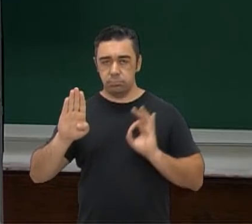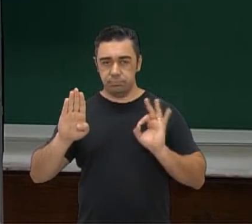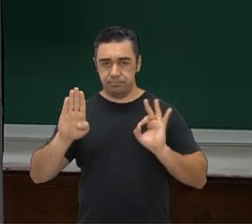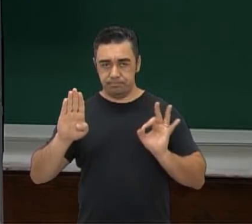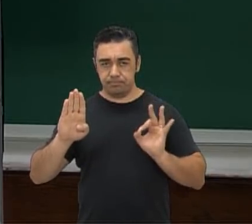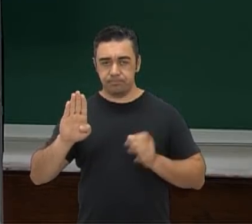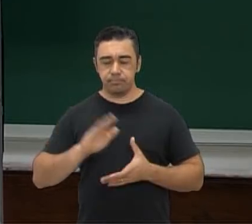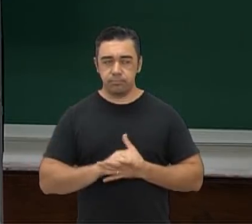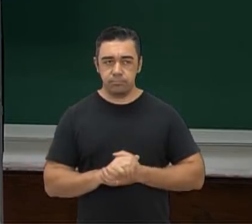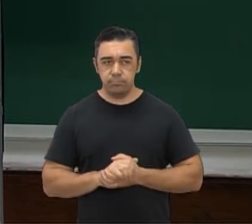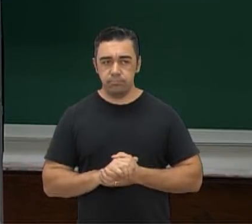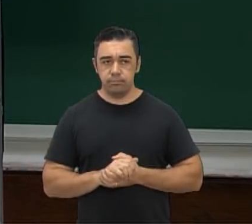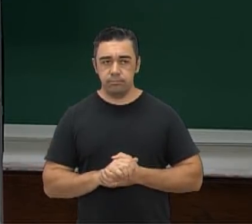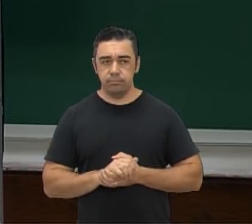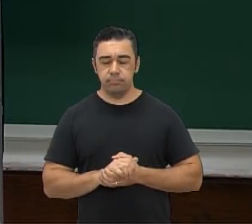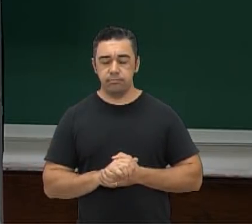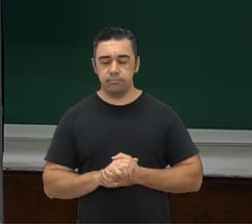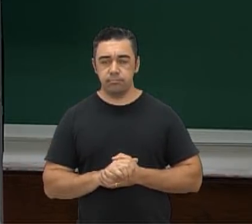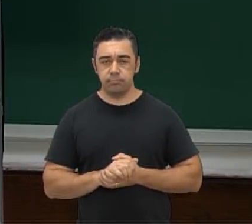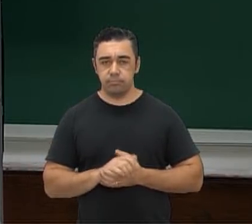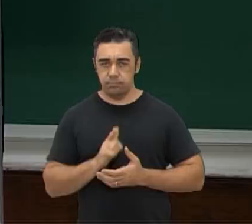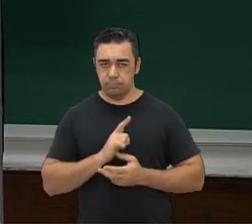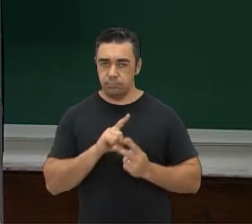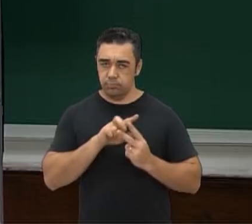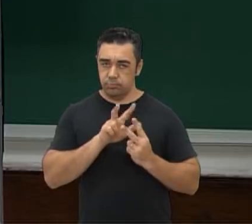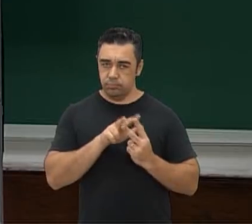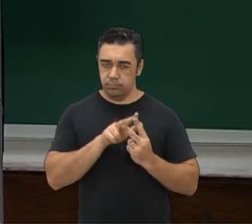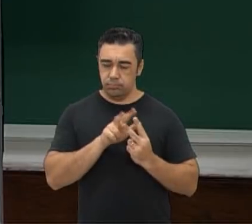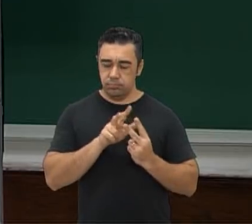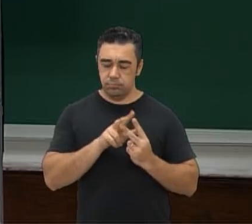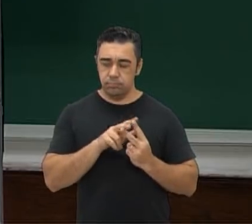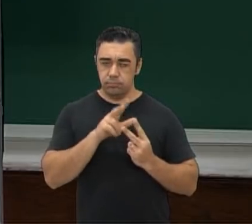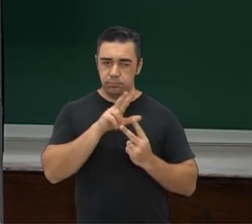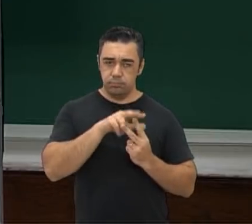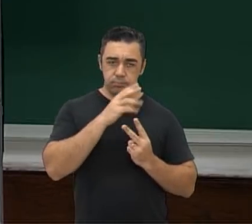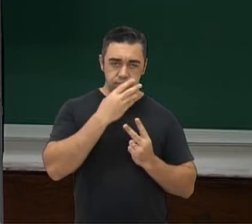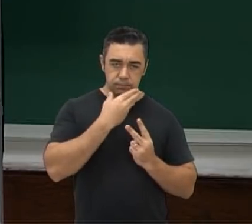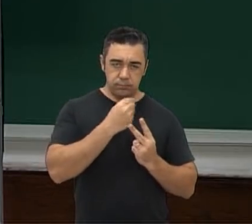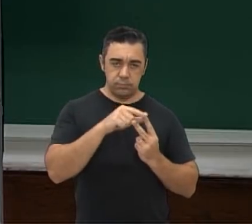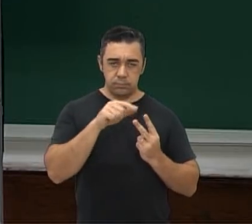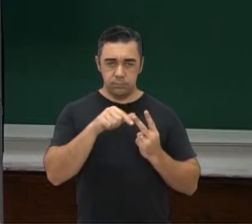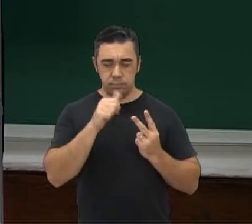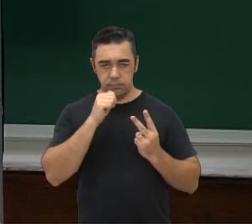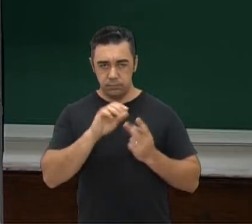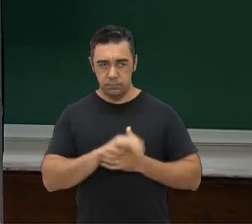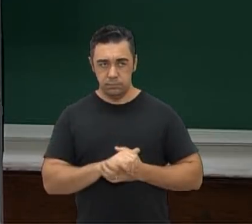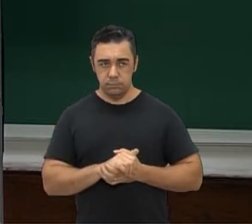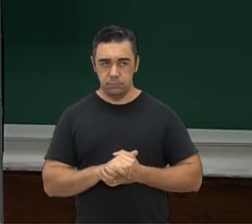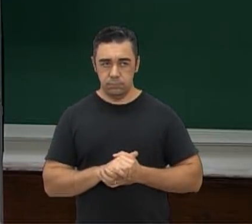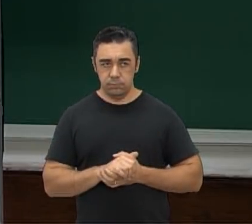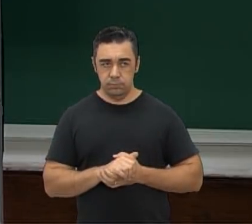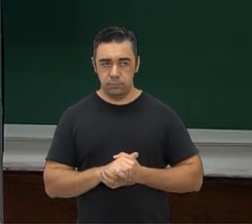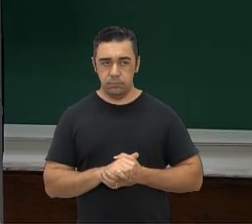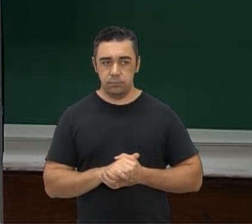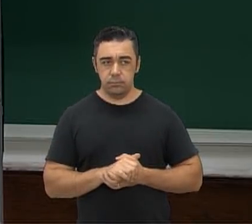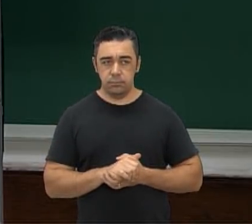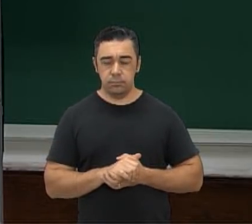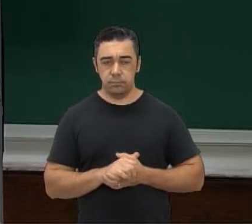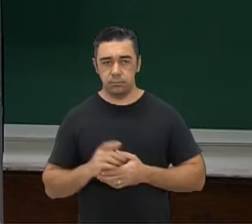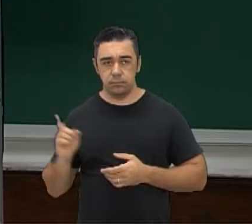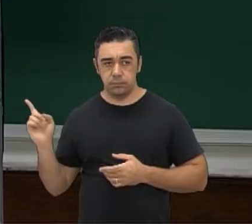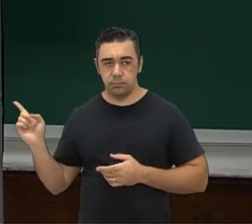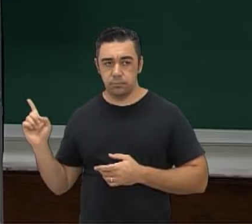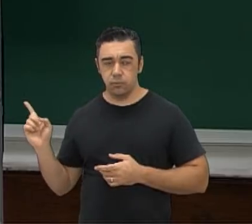considero biforme nesse caso, né? Duas formas, uma para o masculino e uma para o feminino. Já para vovozinho excelente e